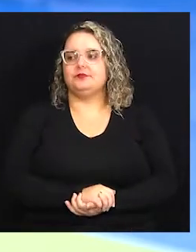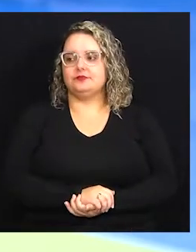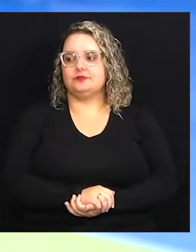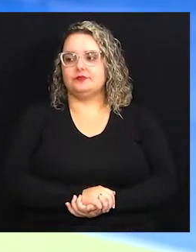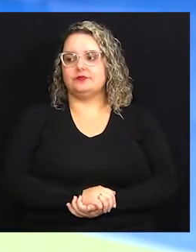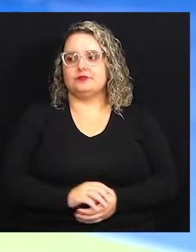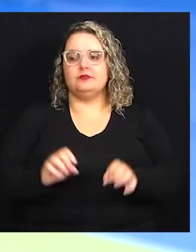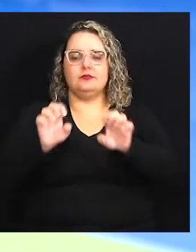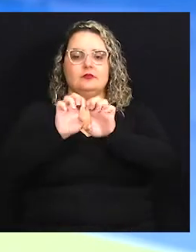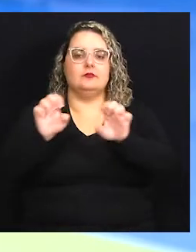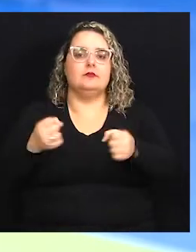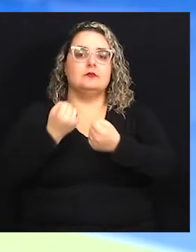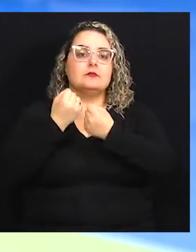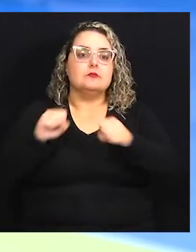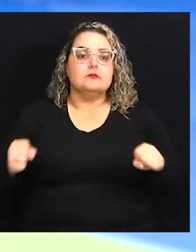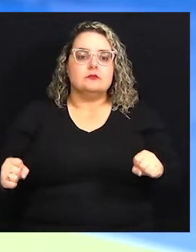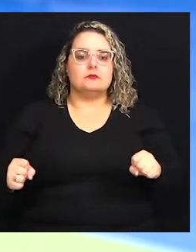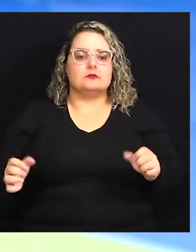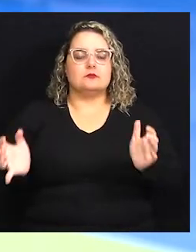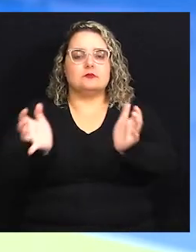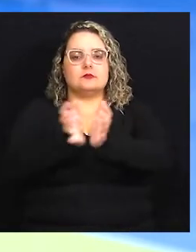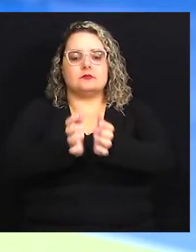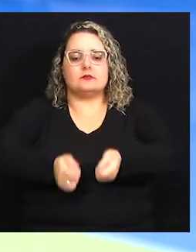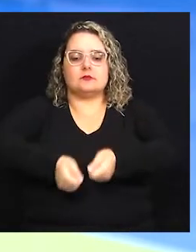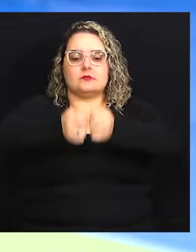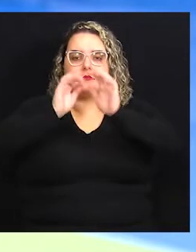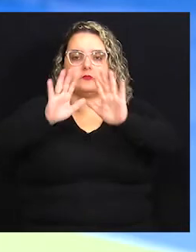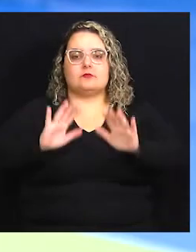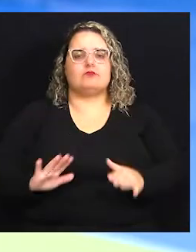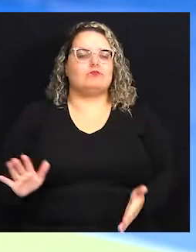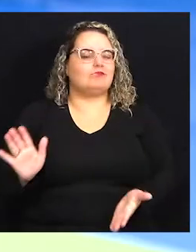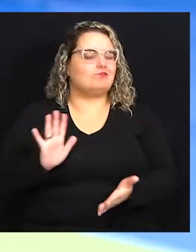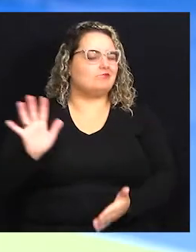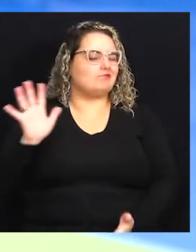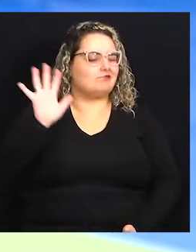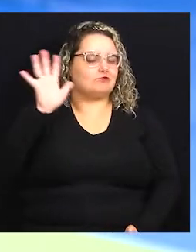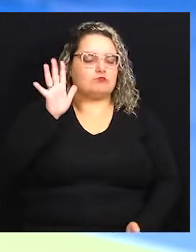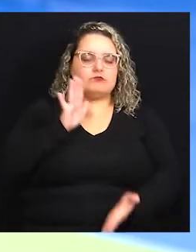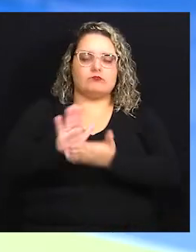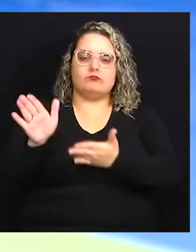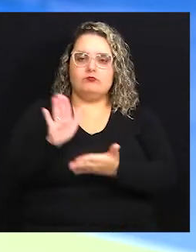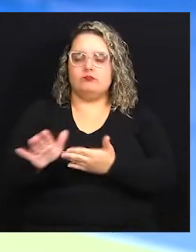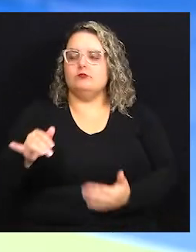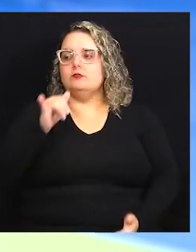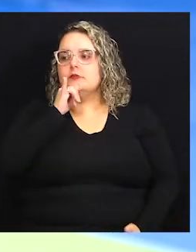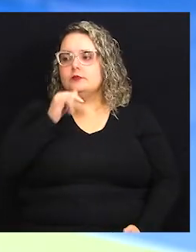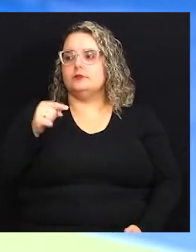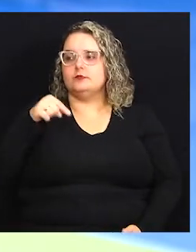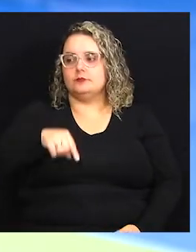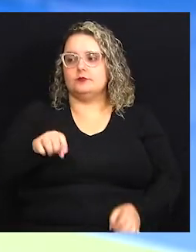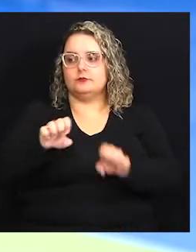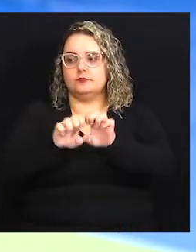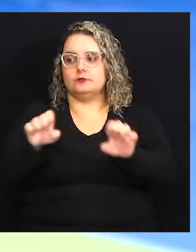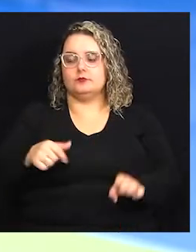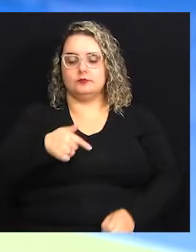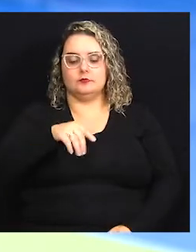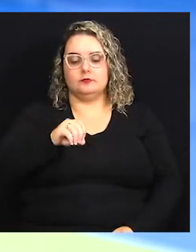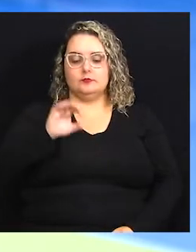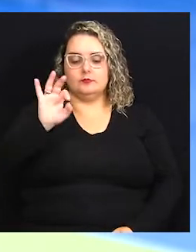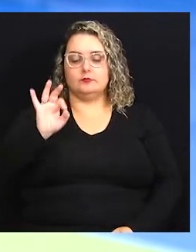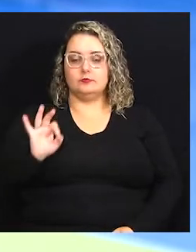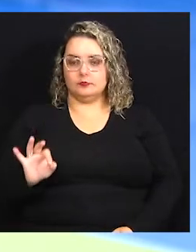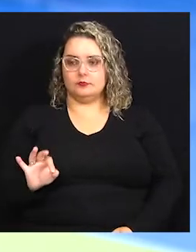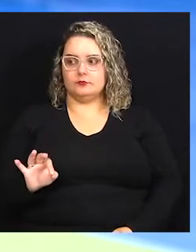uma estrutura ela é muito grande para você manter uma equipe de voleibol, o gasto é muito alto para você ter. Então, um exemplo, hoje na nossa estrutura,